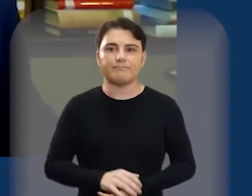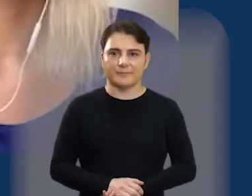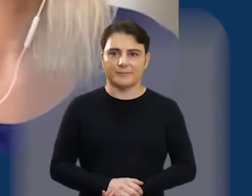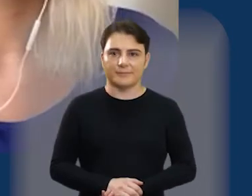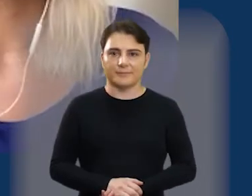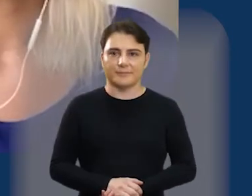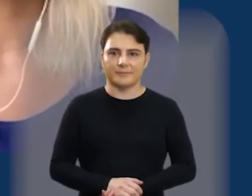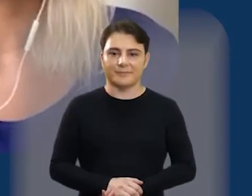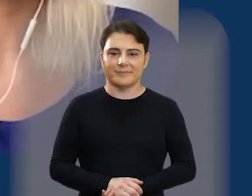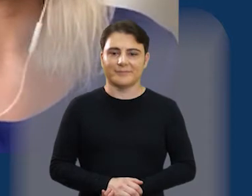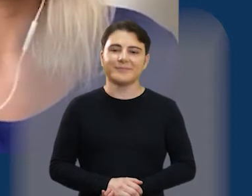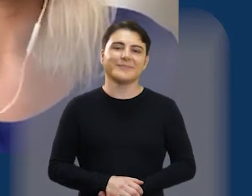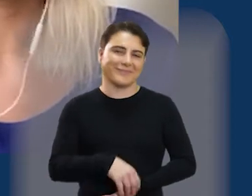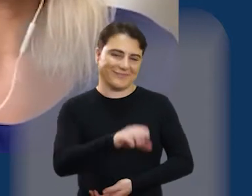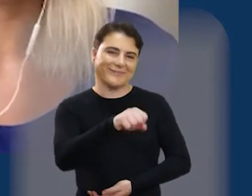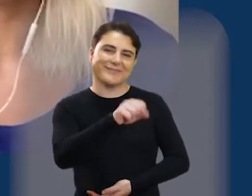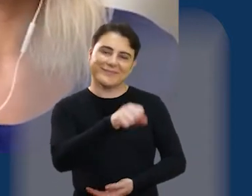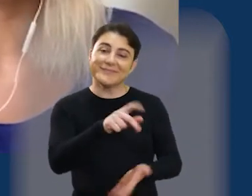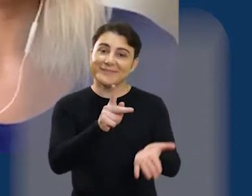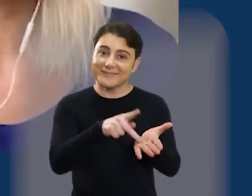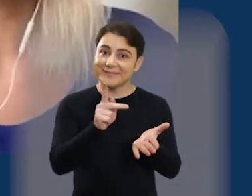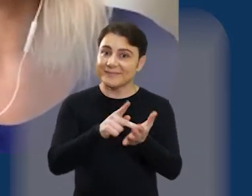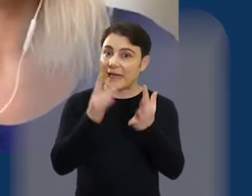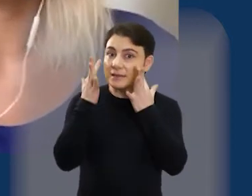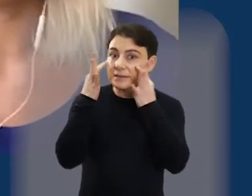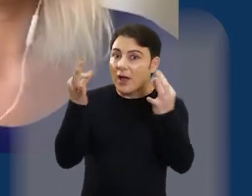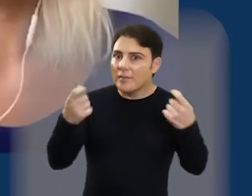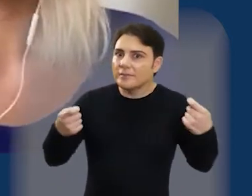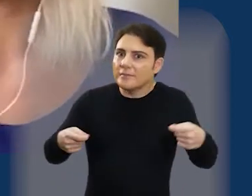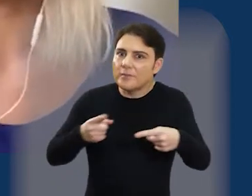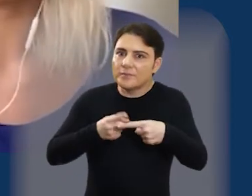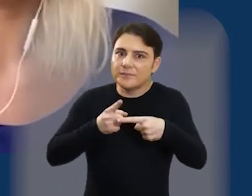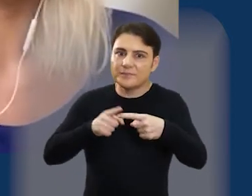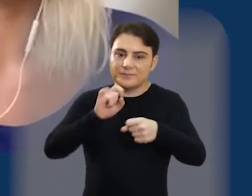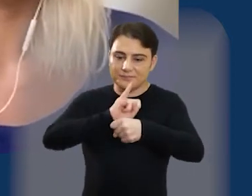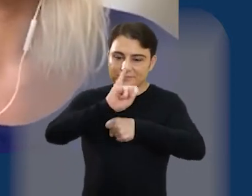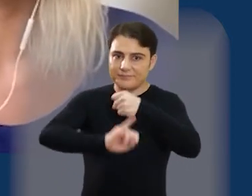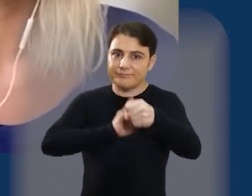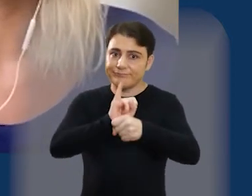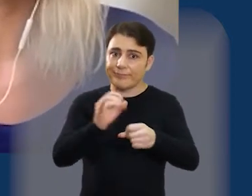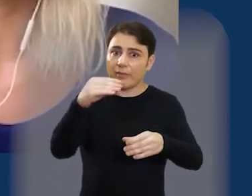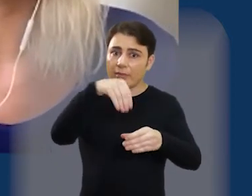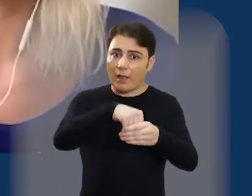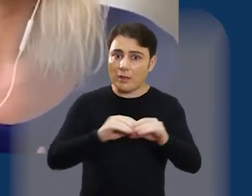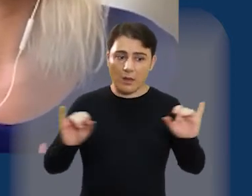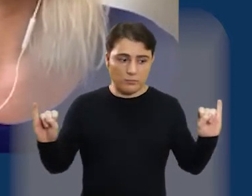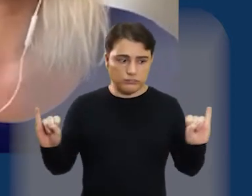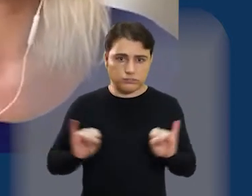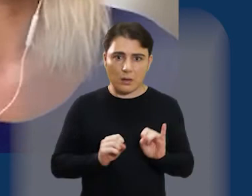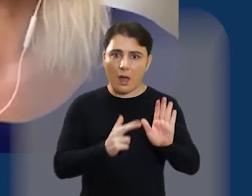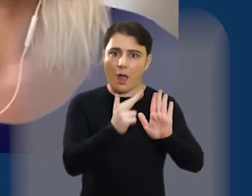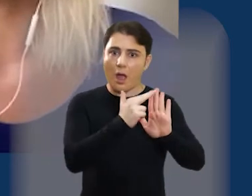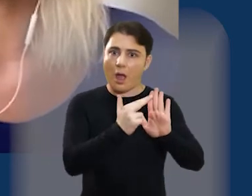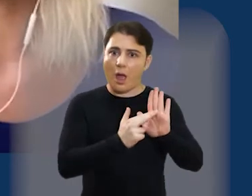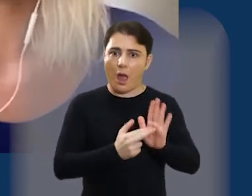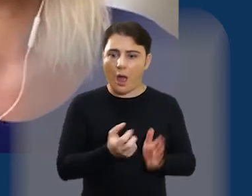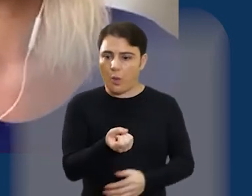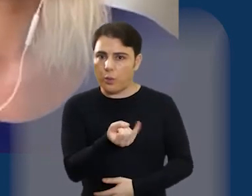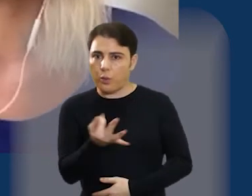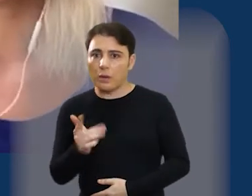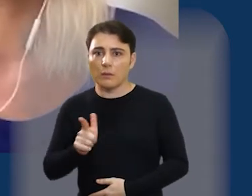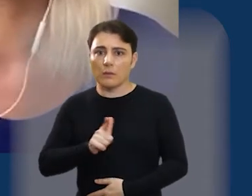Lorena? Sim, é importante ficar atento, porque as dietas da internet, elas muitas vezes desconsideram